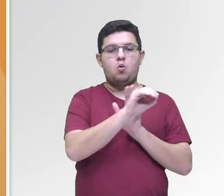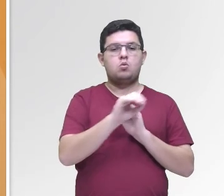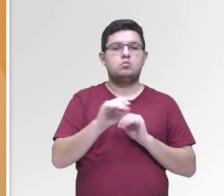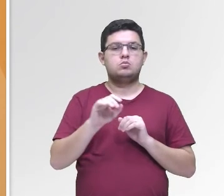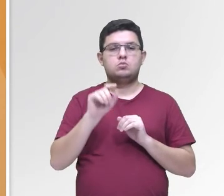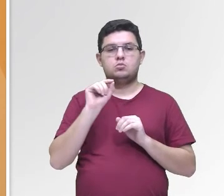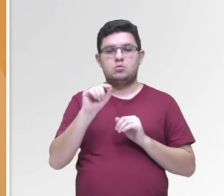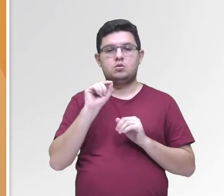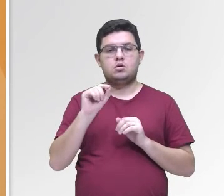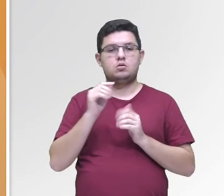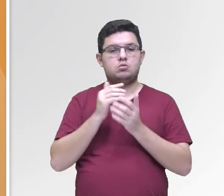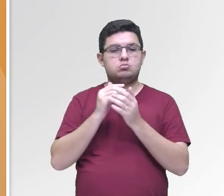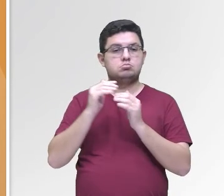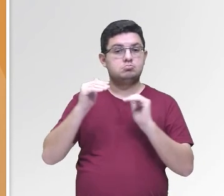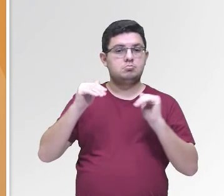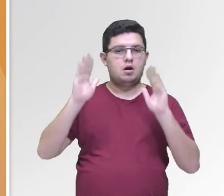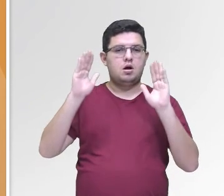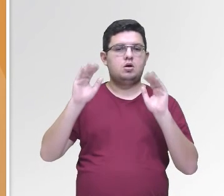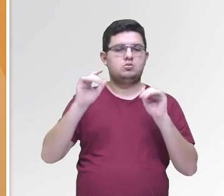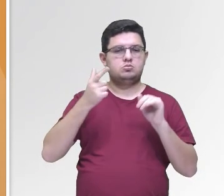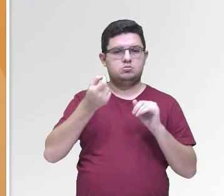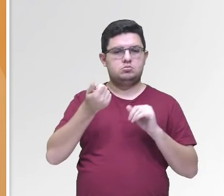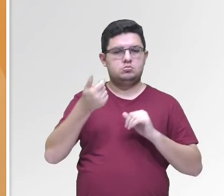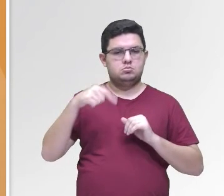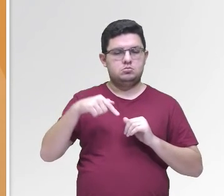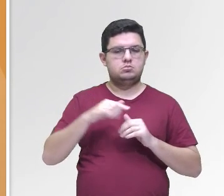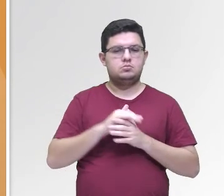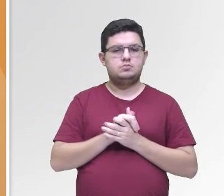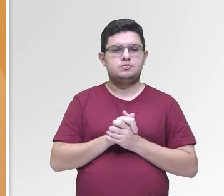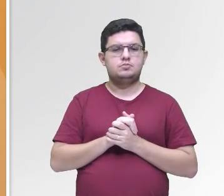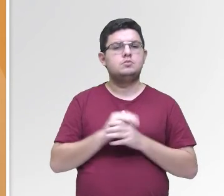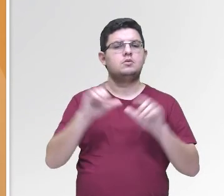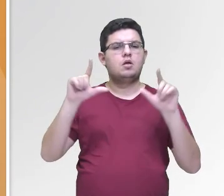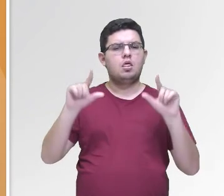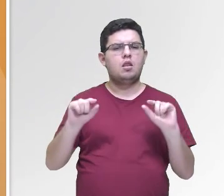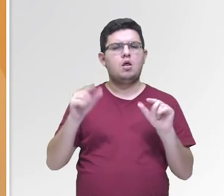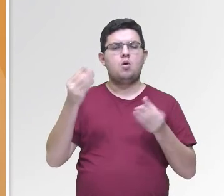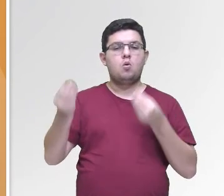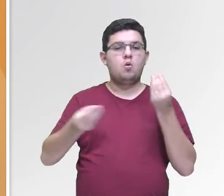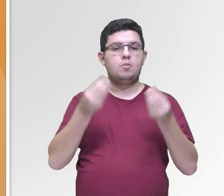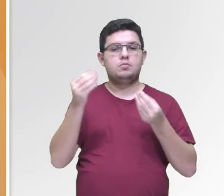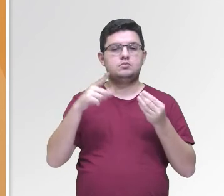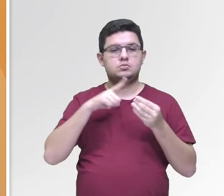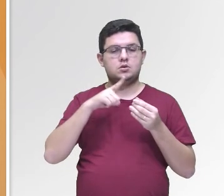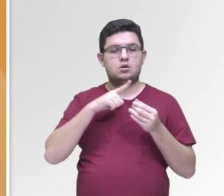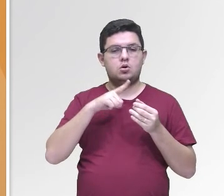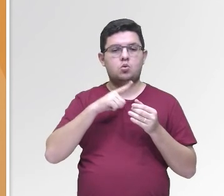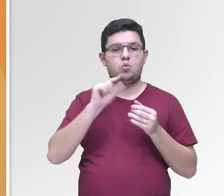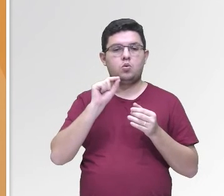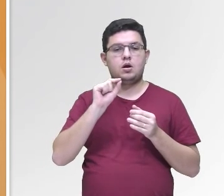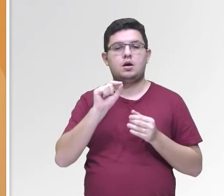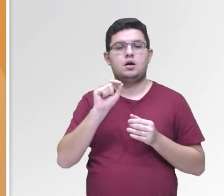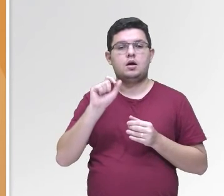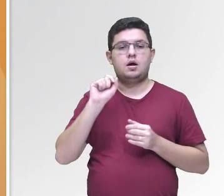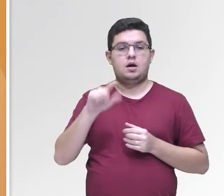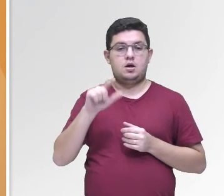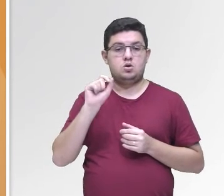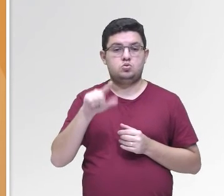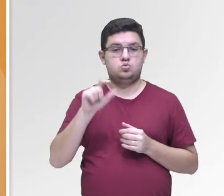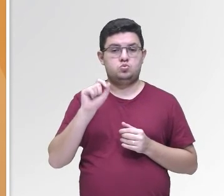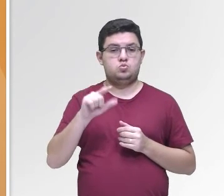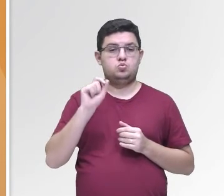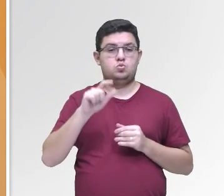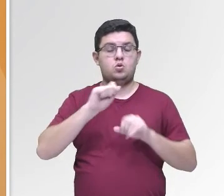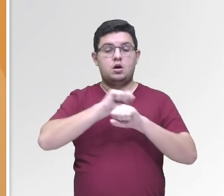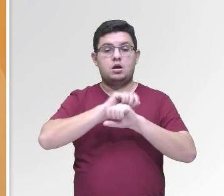em 2017. Diminuindo um pouco essa força, nós temos ainda num tom de azul indústrias